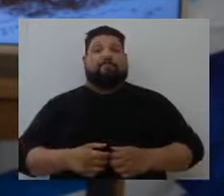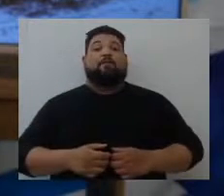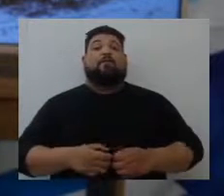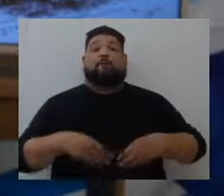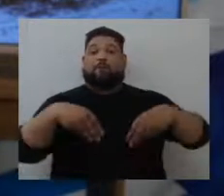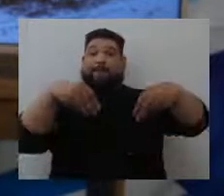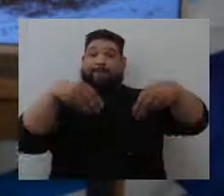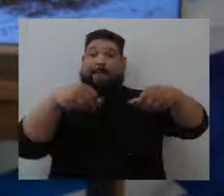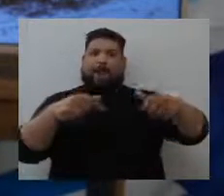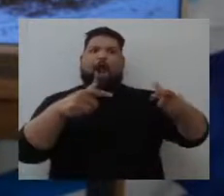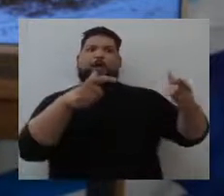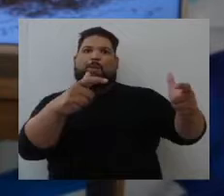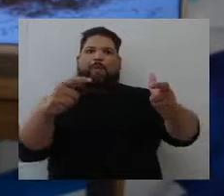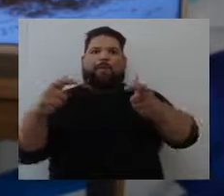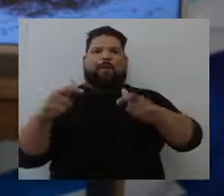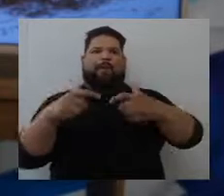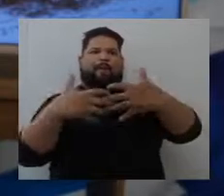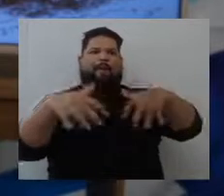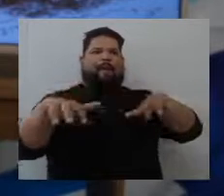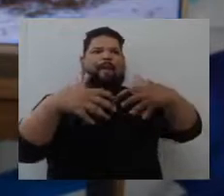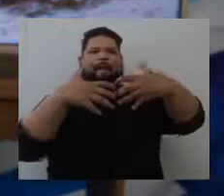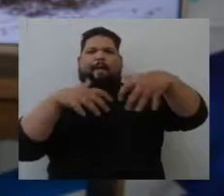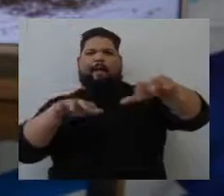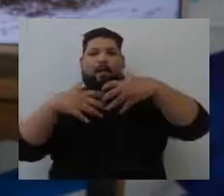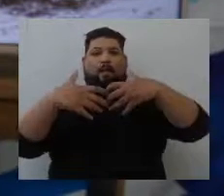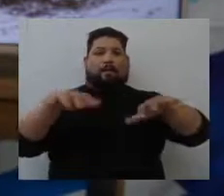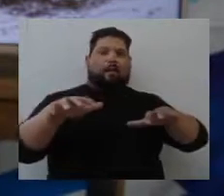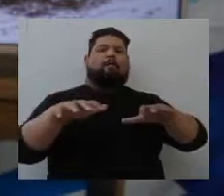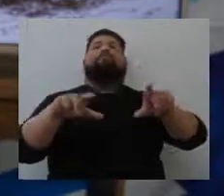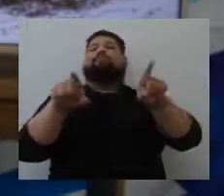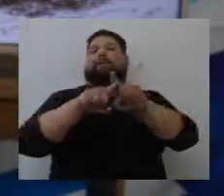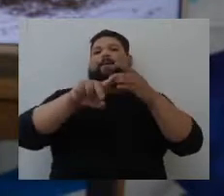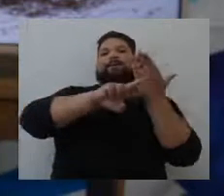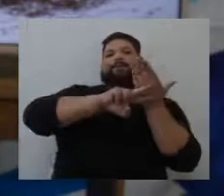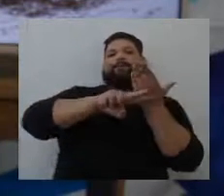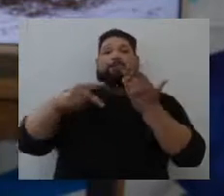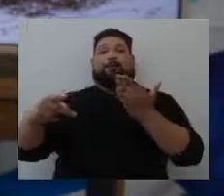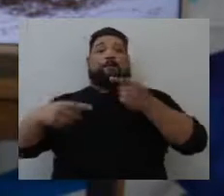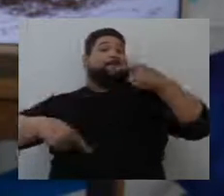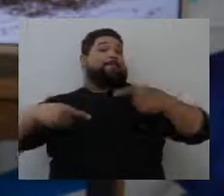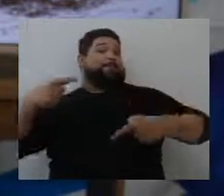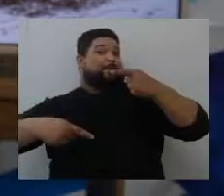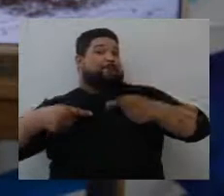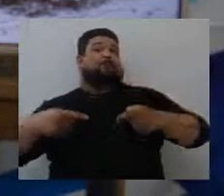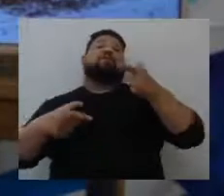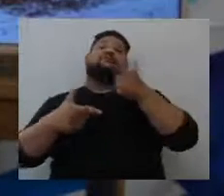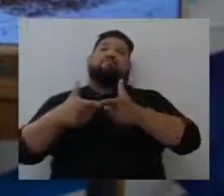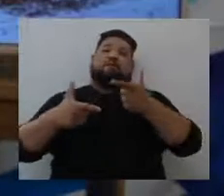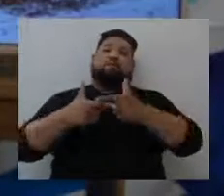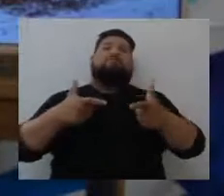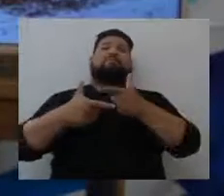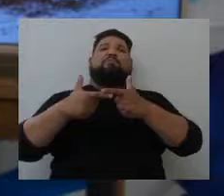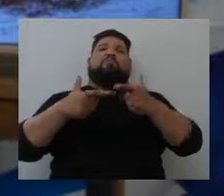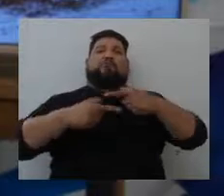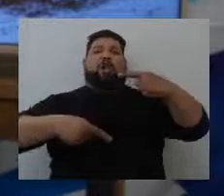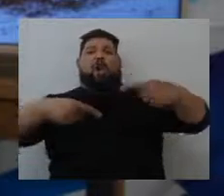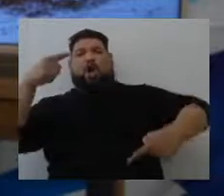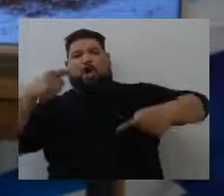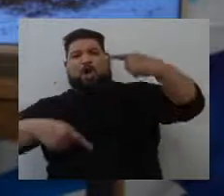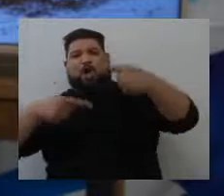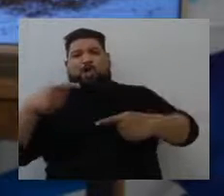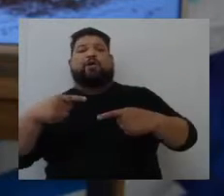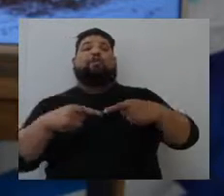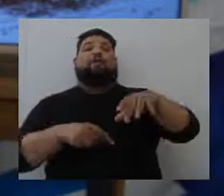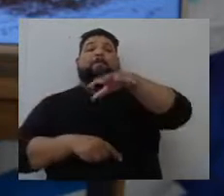território também gerou uma fragmentação política e uma dificuldade de comunicação entre essas regiões, entre